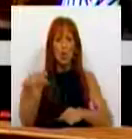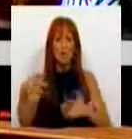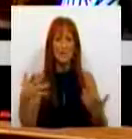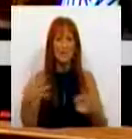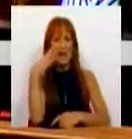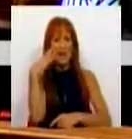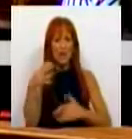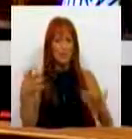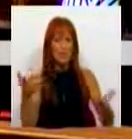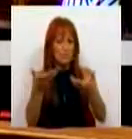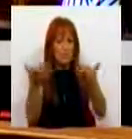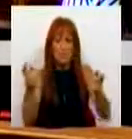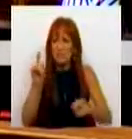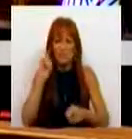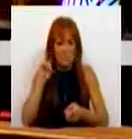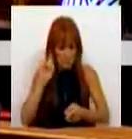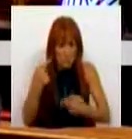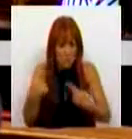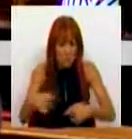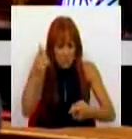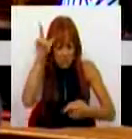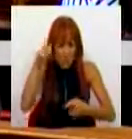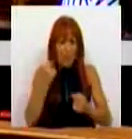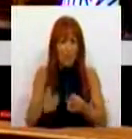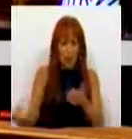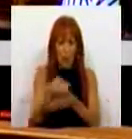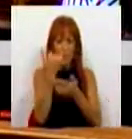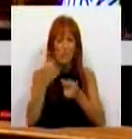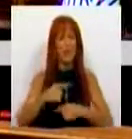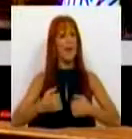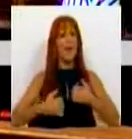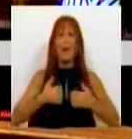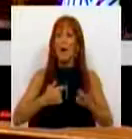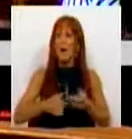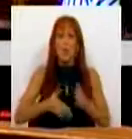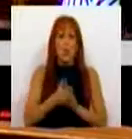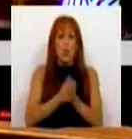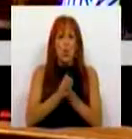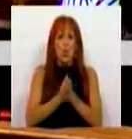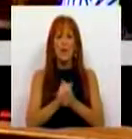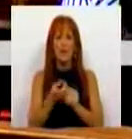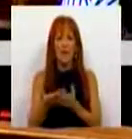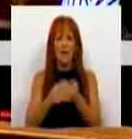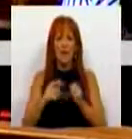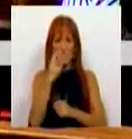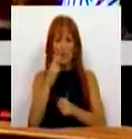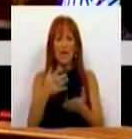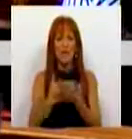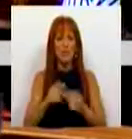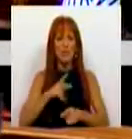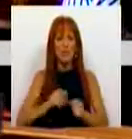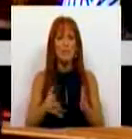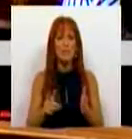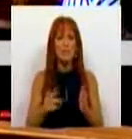isso naturalmente é relevante para recuperar o ânimo e a energia que a economia portuguesa precisa. É